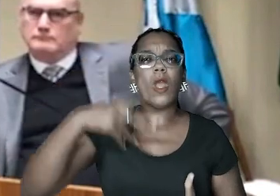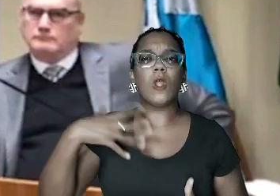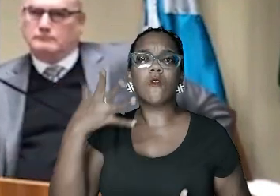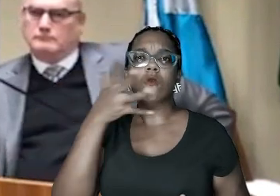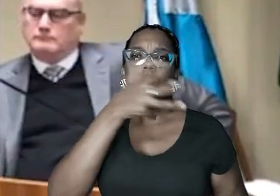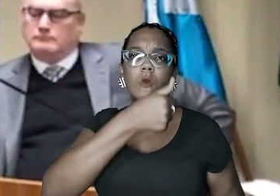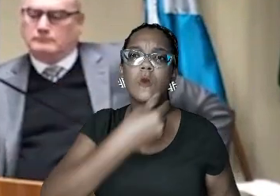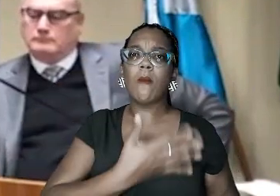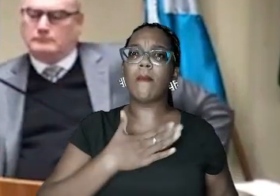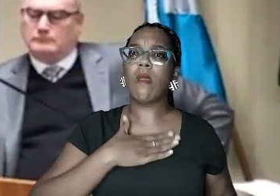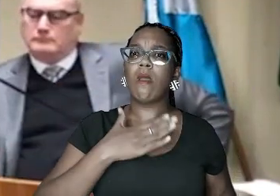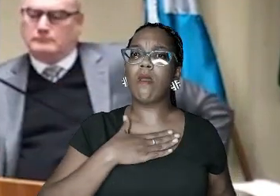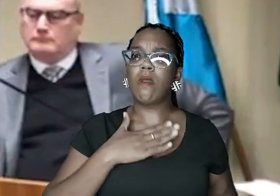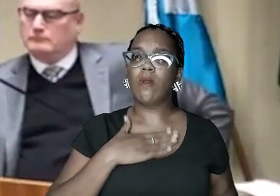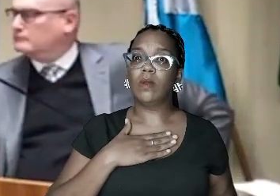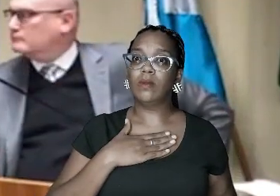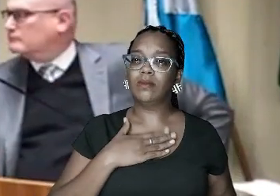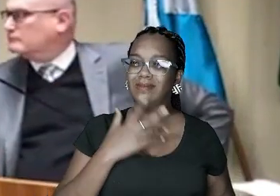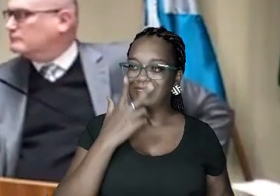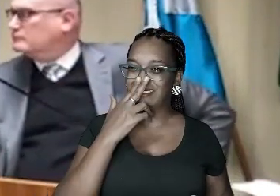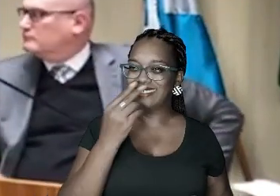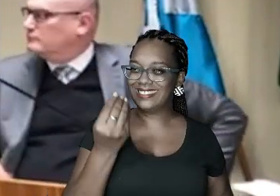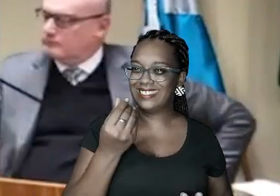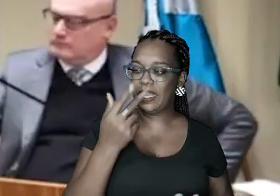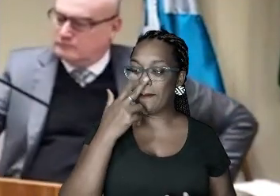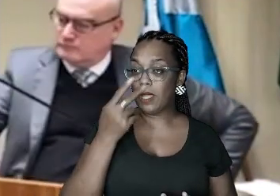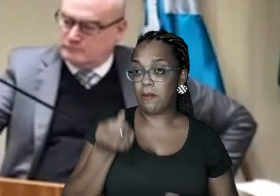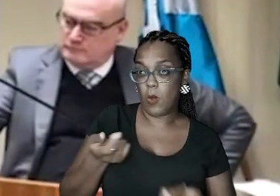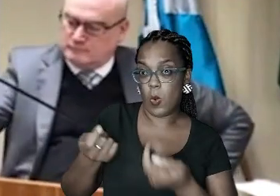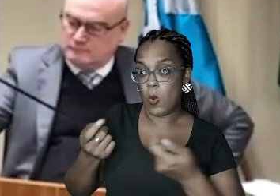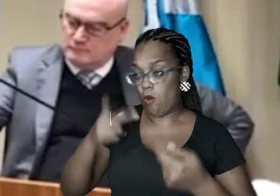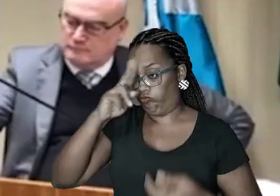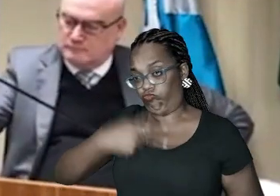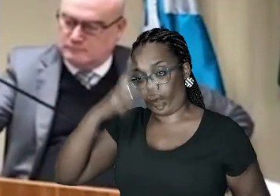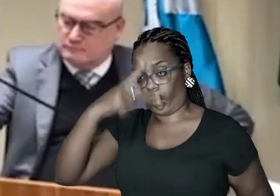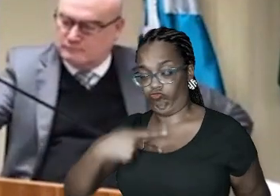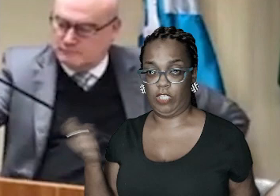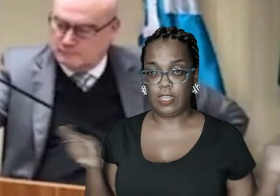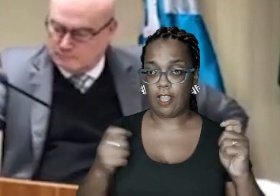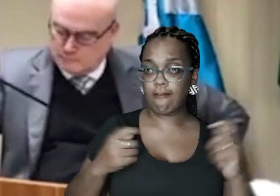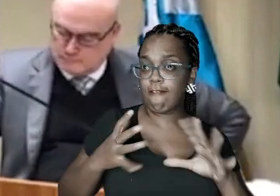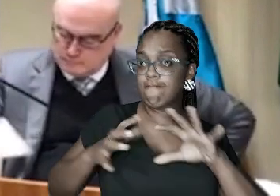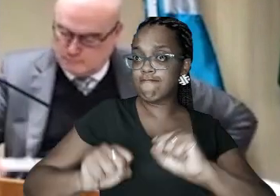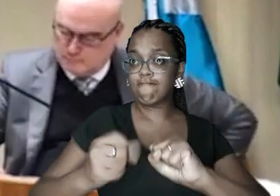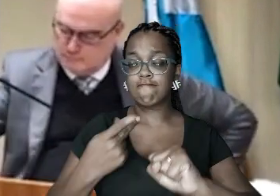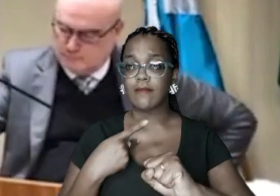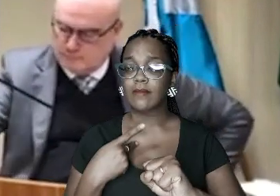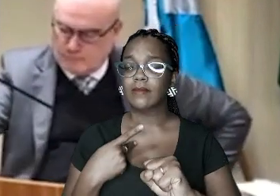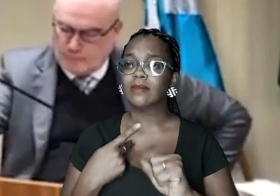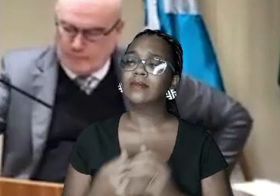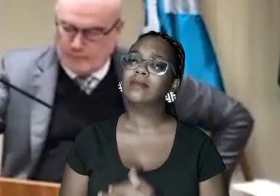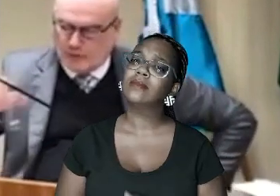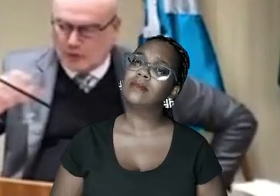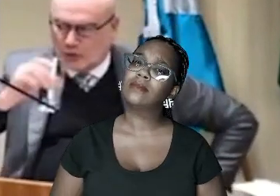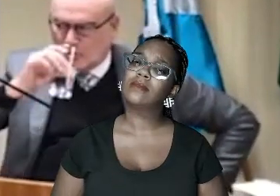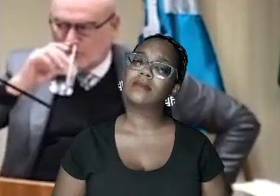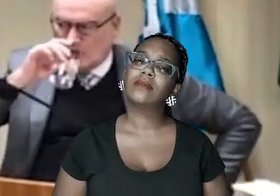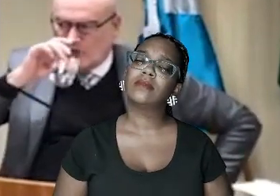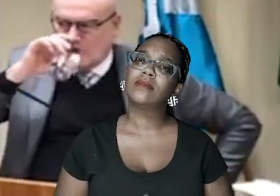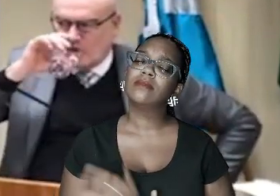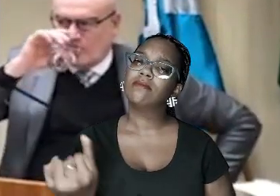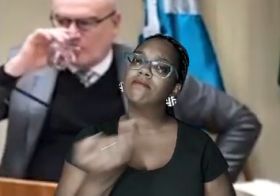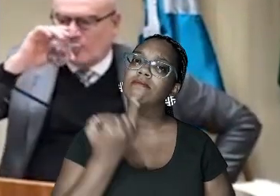meu né como é que a história a farinha é pouco o meu Pirão primeiro então é muito importante